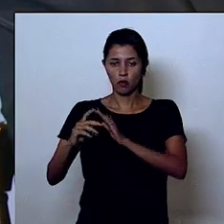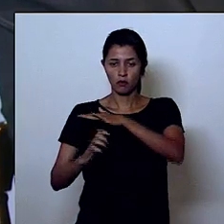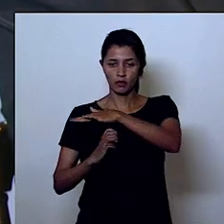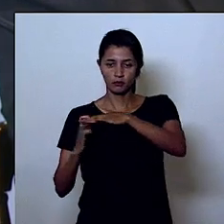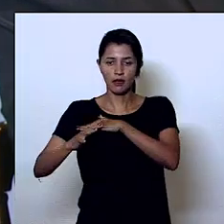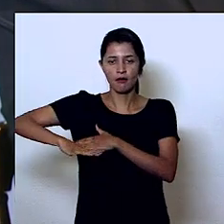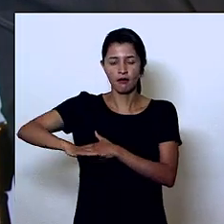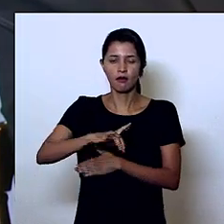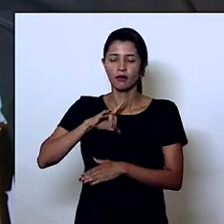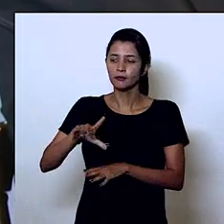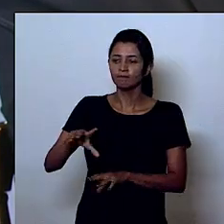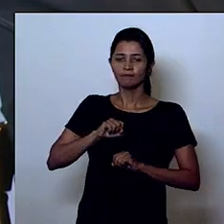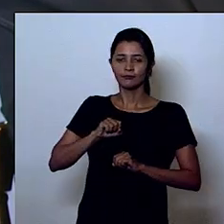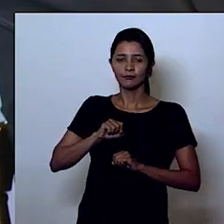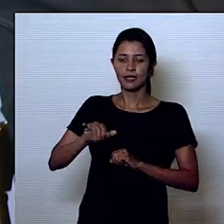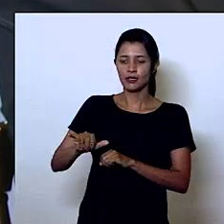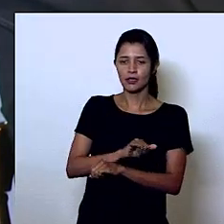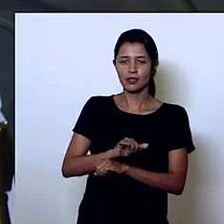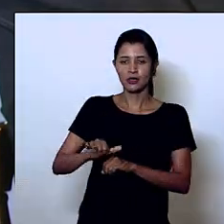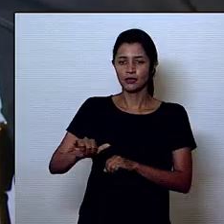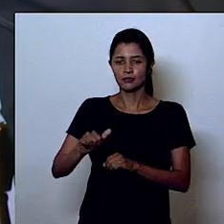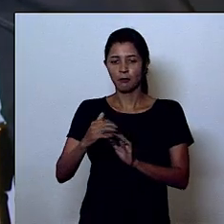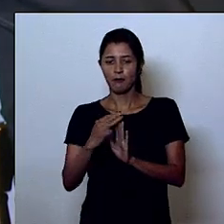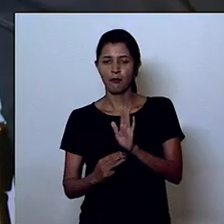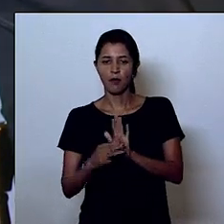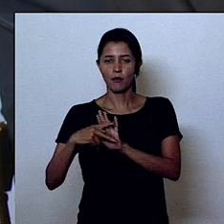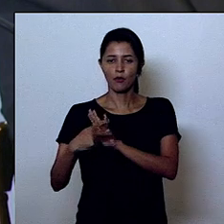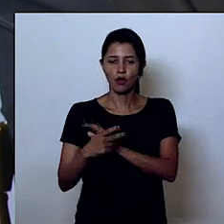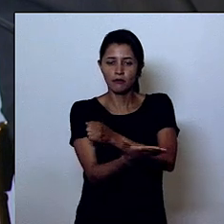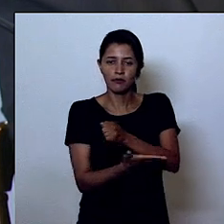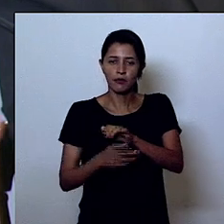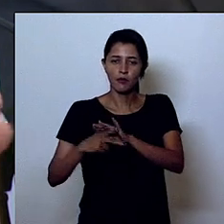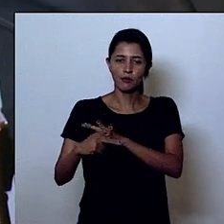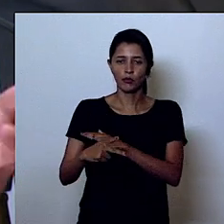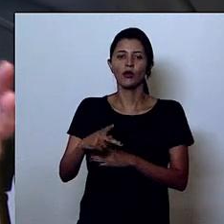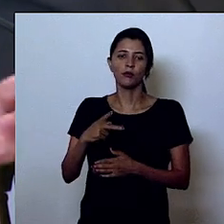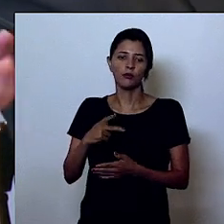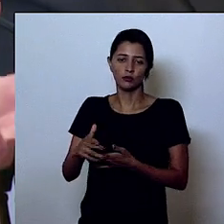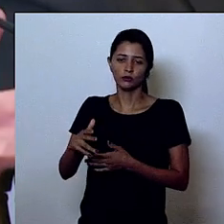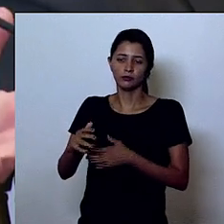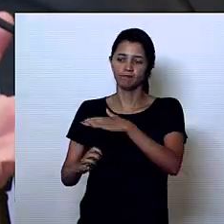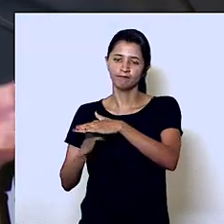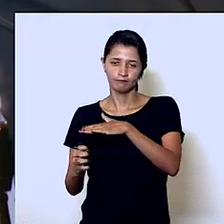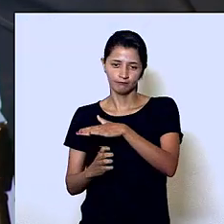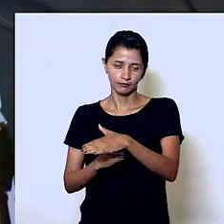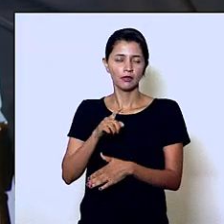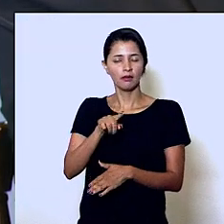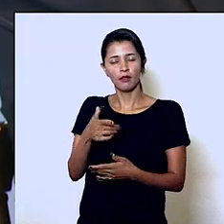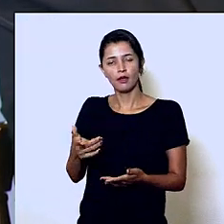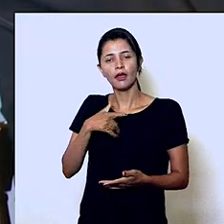esses métodos, né, de os parâmetros da iniciativa privada, né, enfim, e é enfim, uma promoção